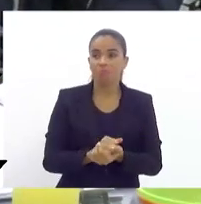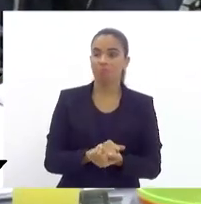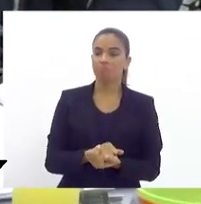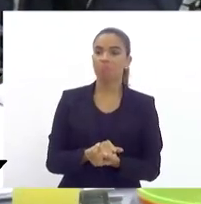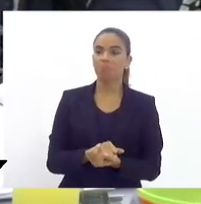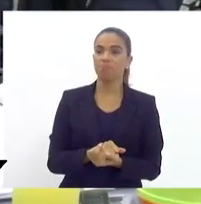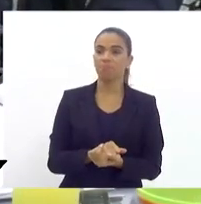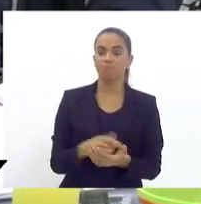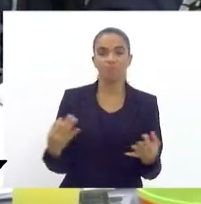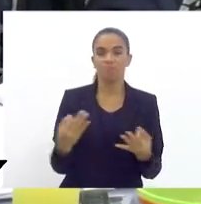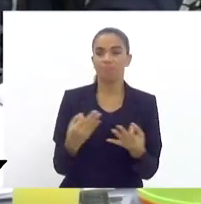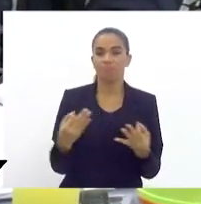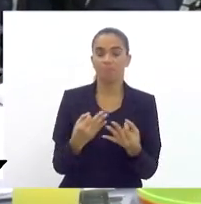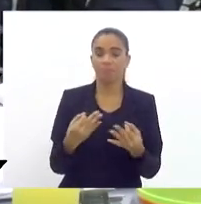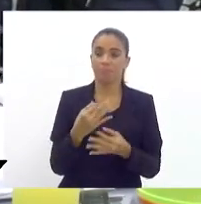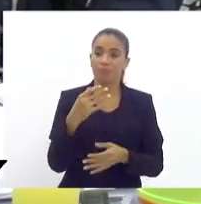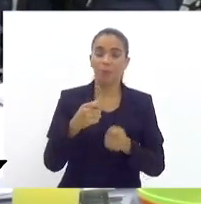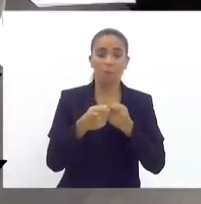Perfeito.